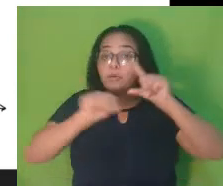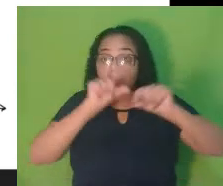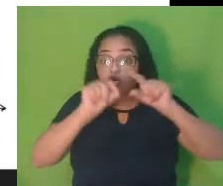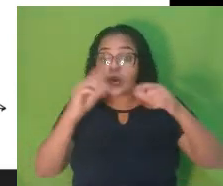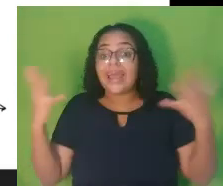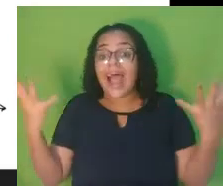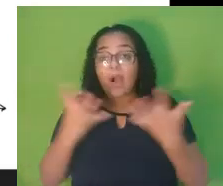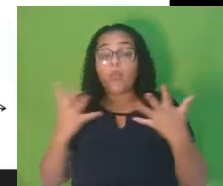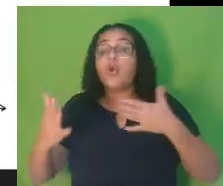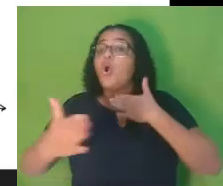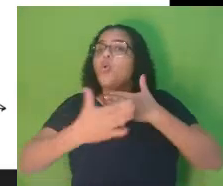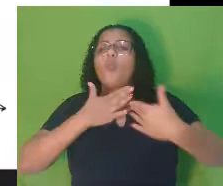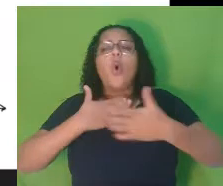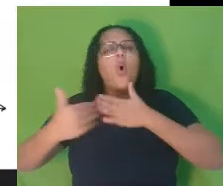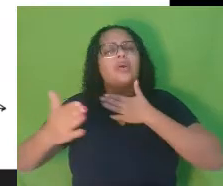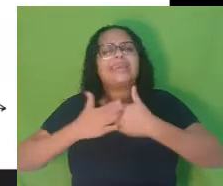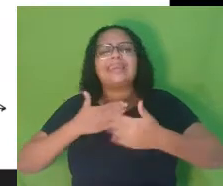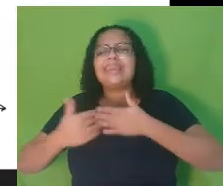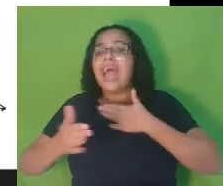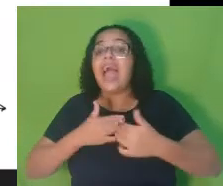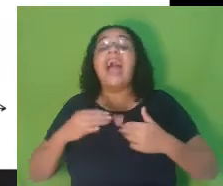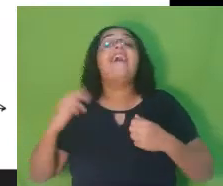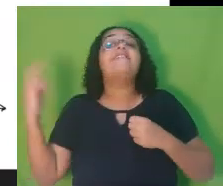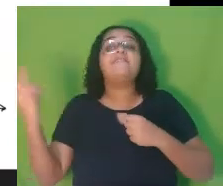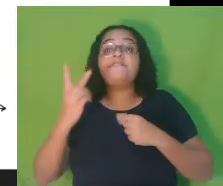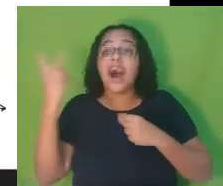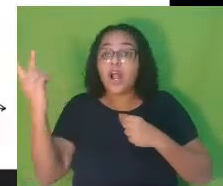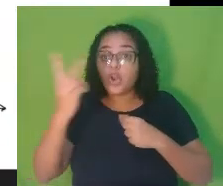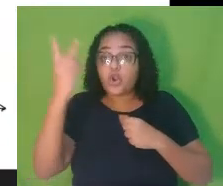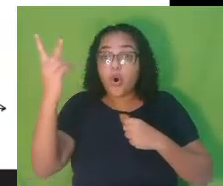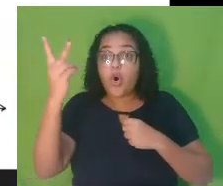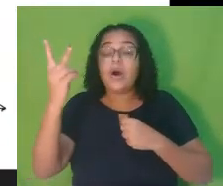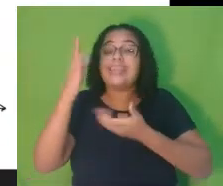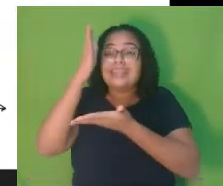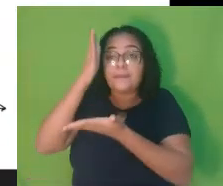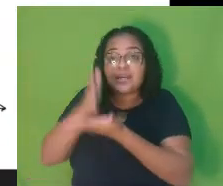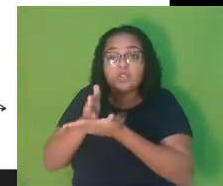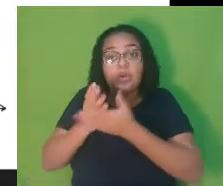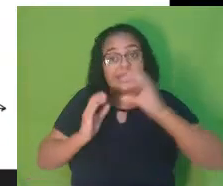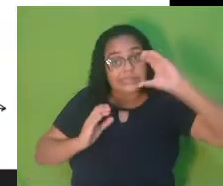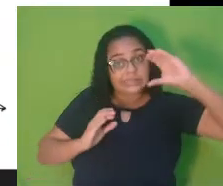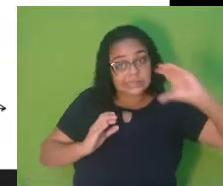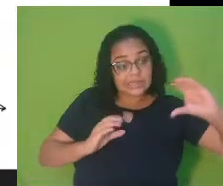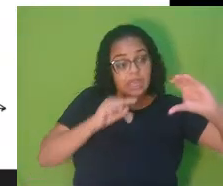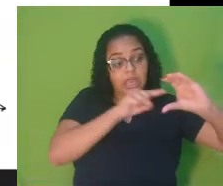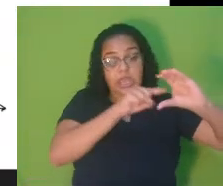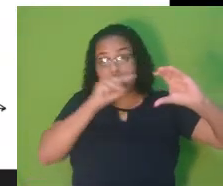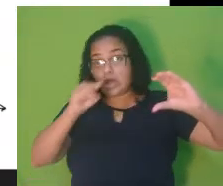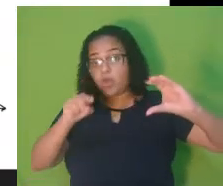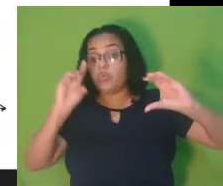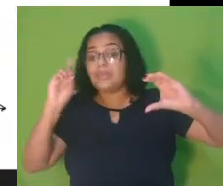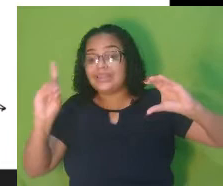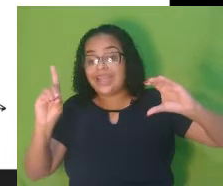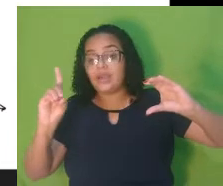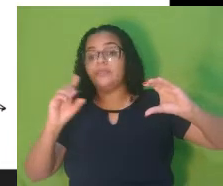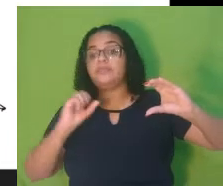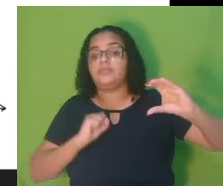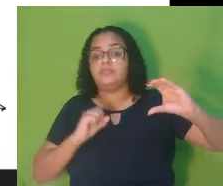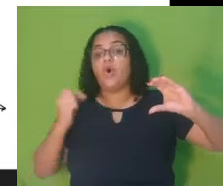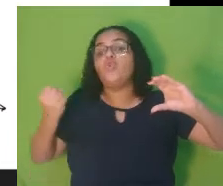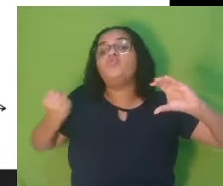Vamos escolher agora qualquer valor intermediário entre o c e o d. Por exemplo, esse